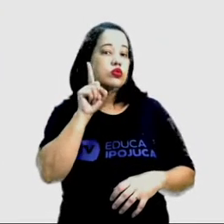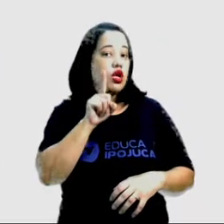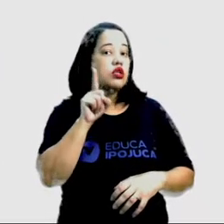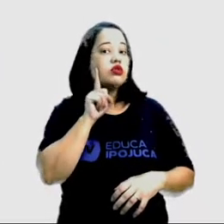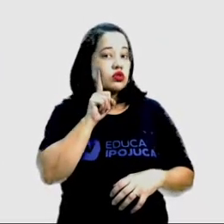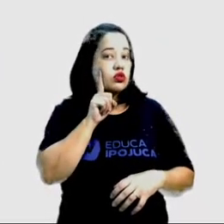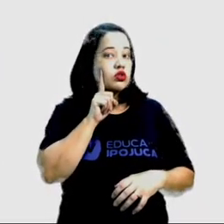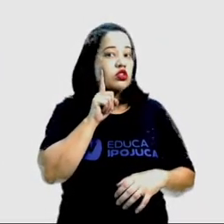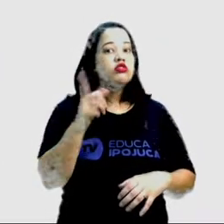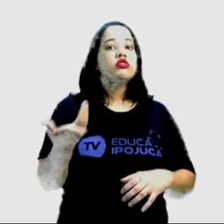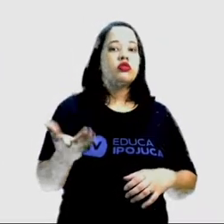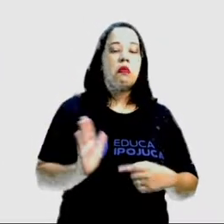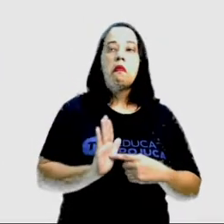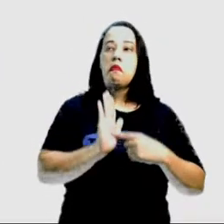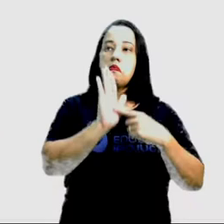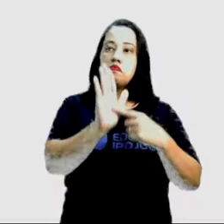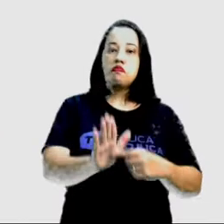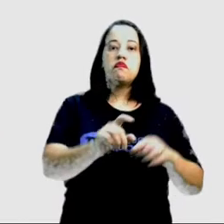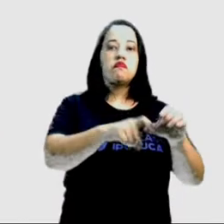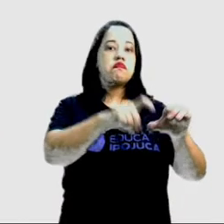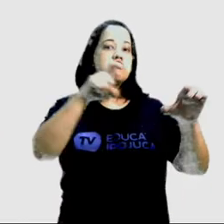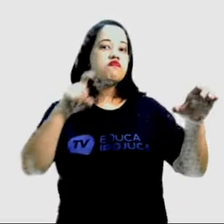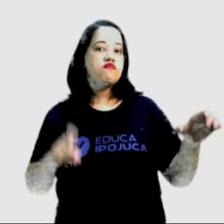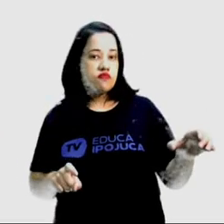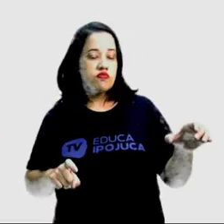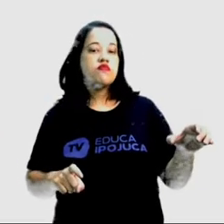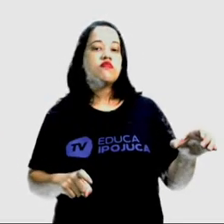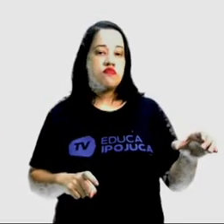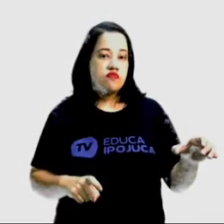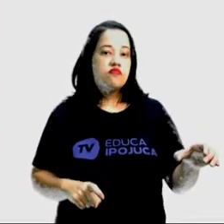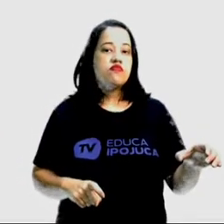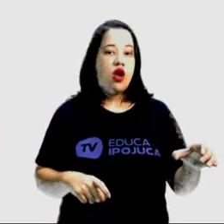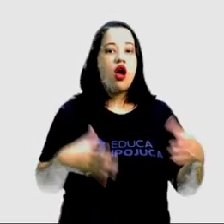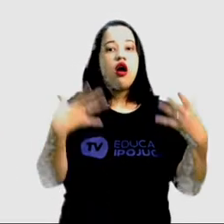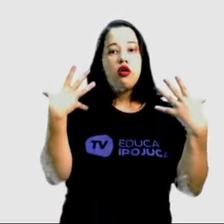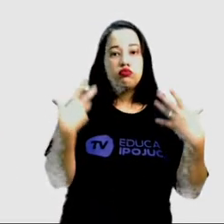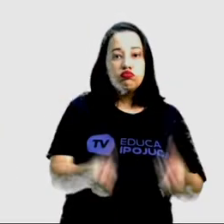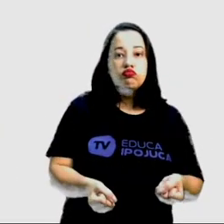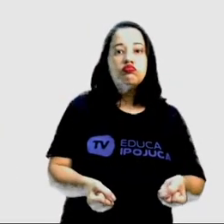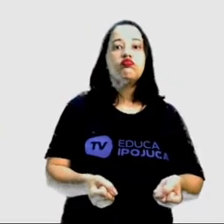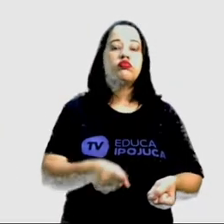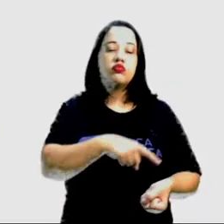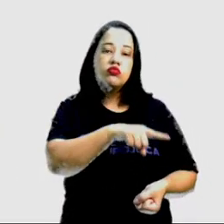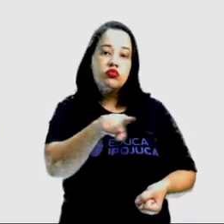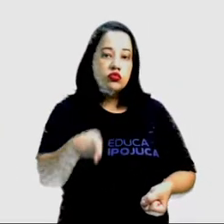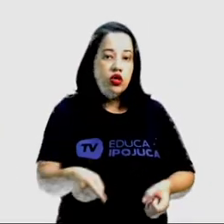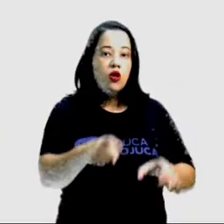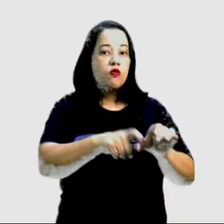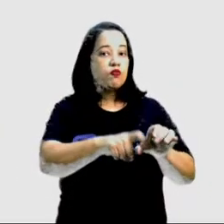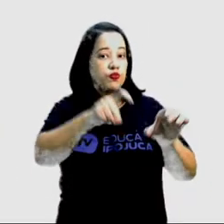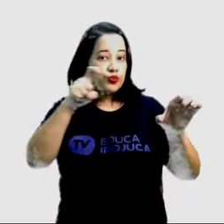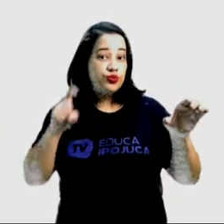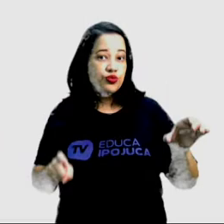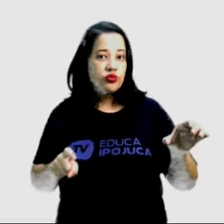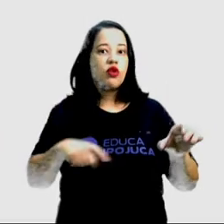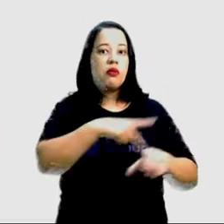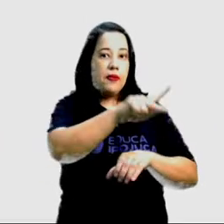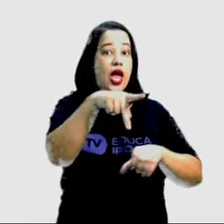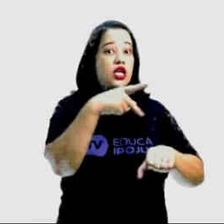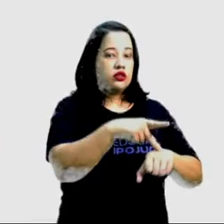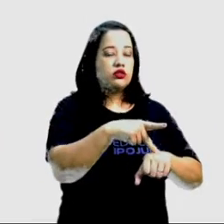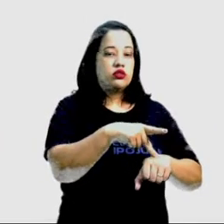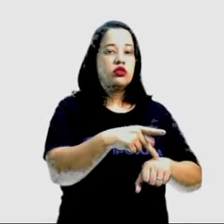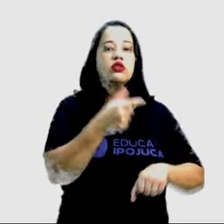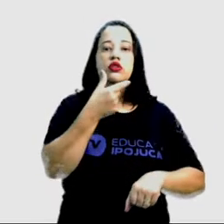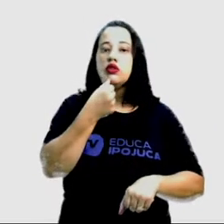como independentes, tá? Eles realmente aprovam a independência do país, certo? E o George